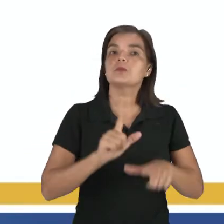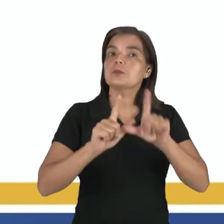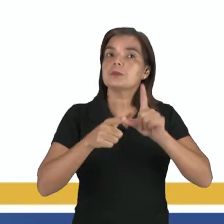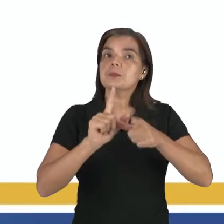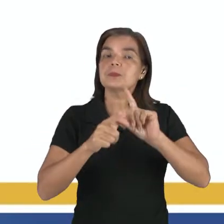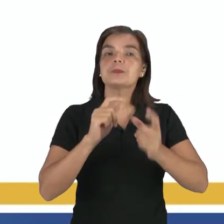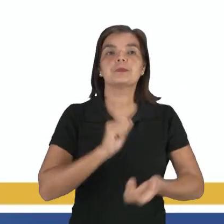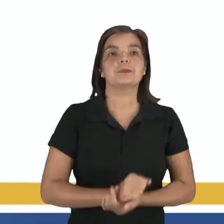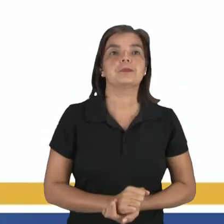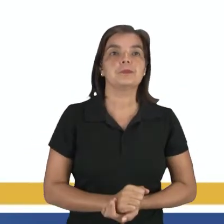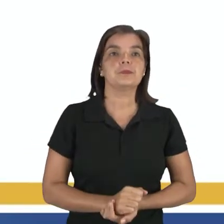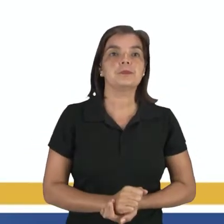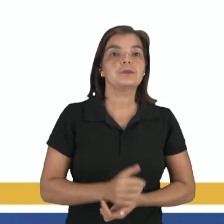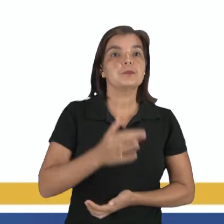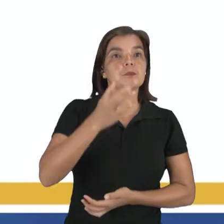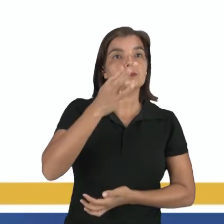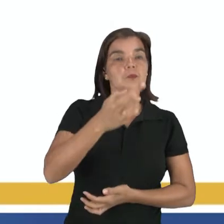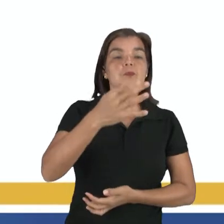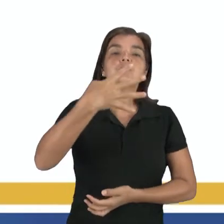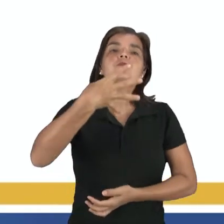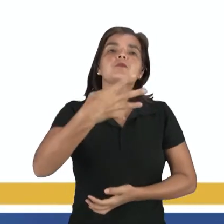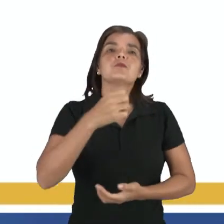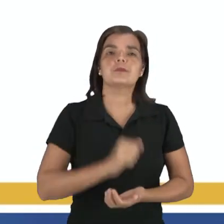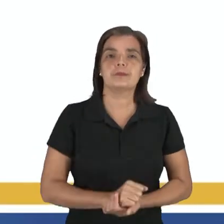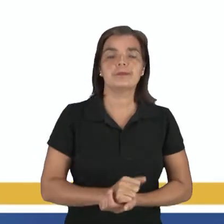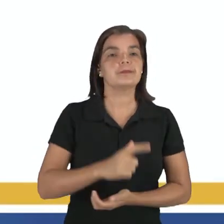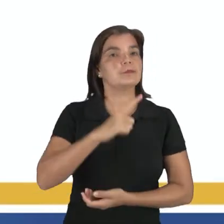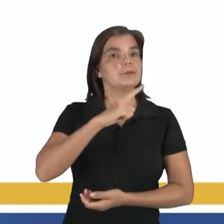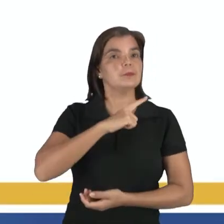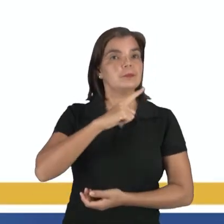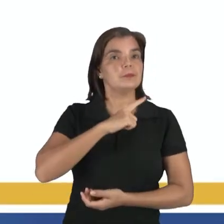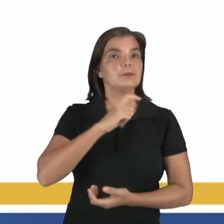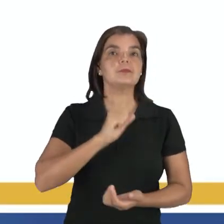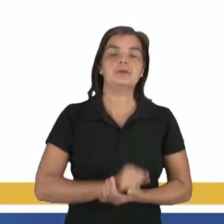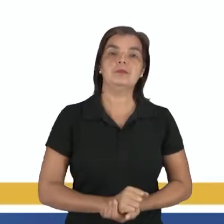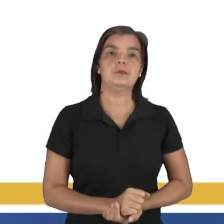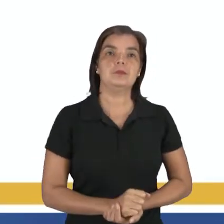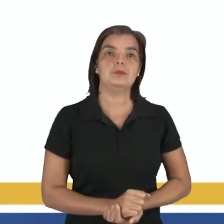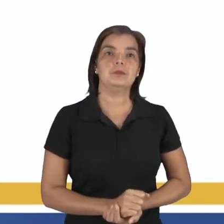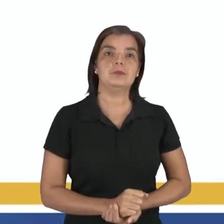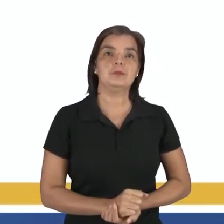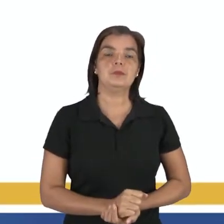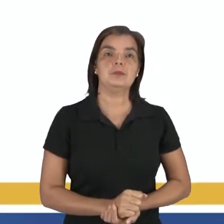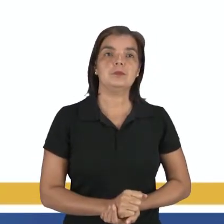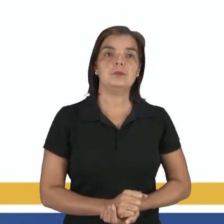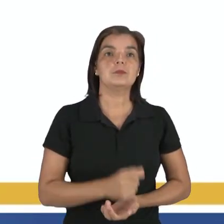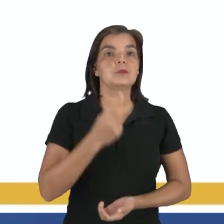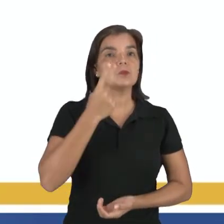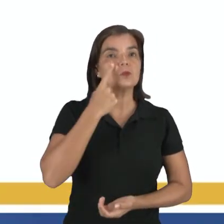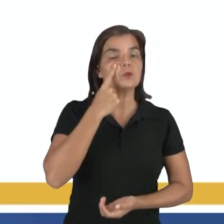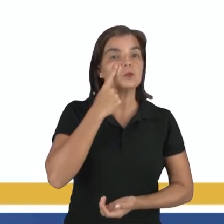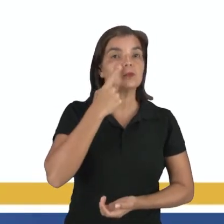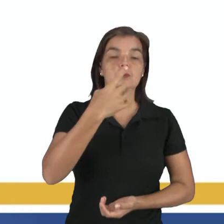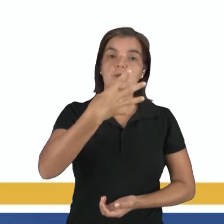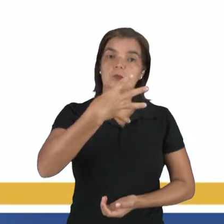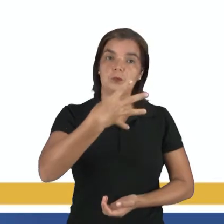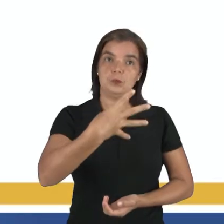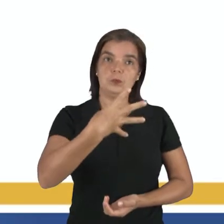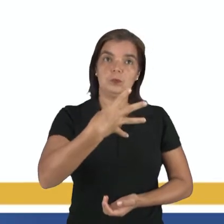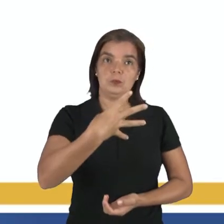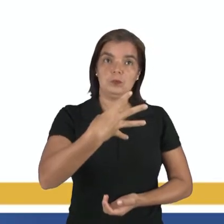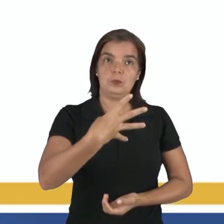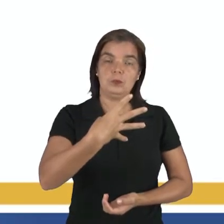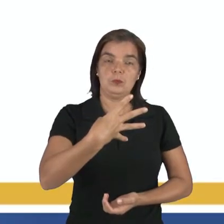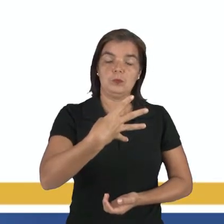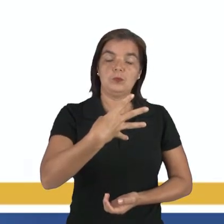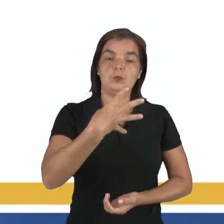variável. Quando x vale 4, temos que... Eu coloquei bem ao lado. Temos que f